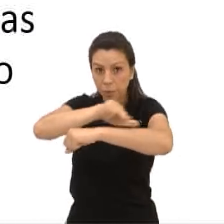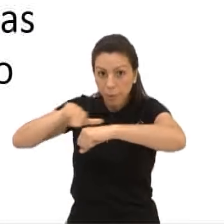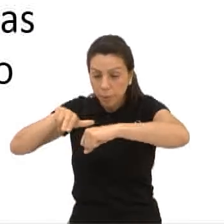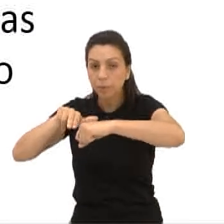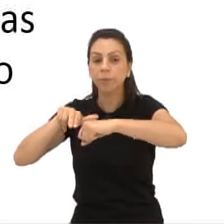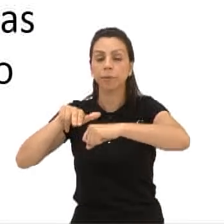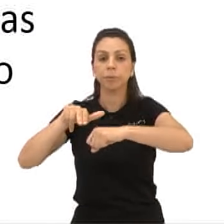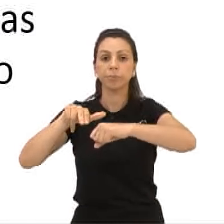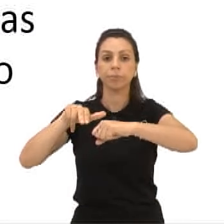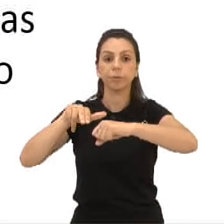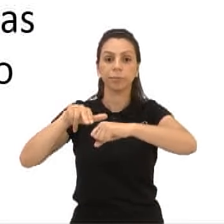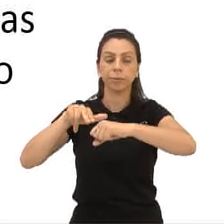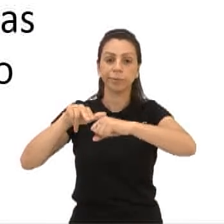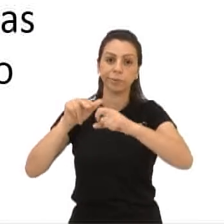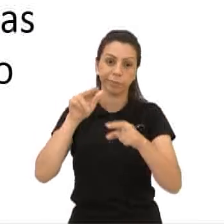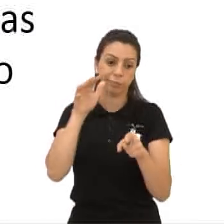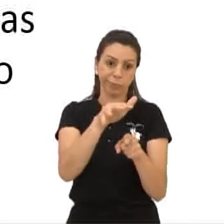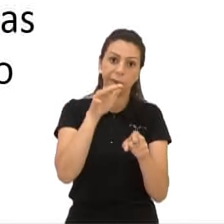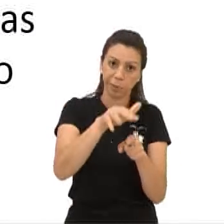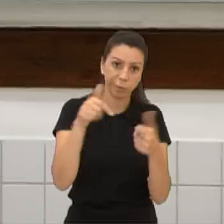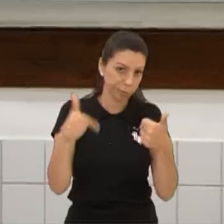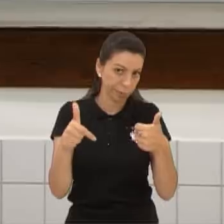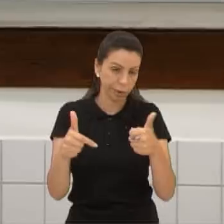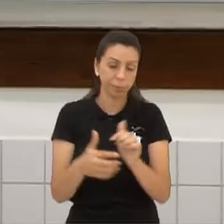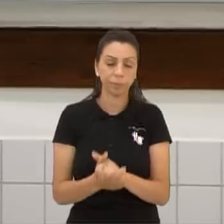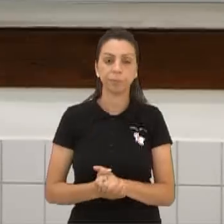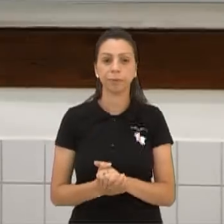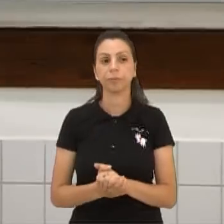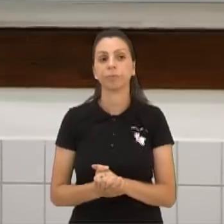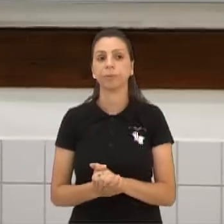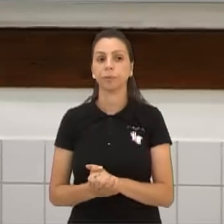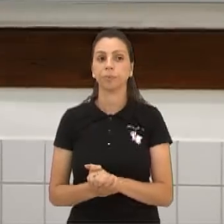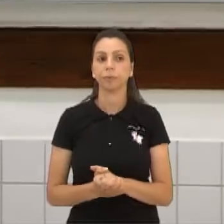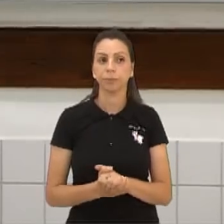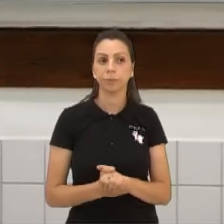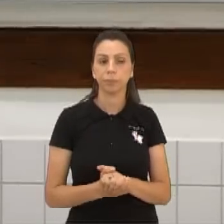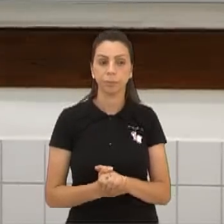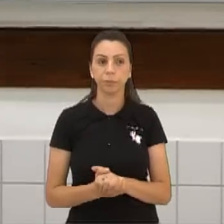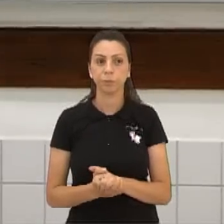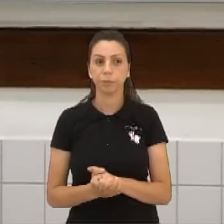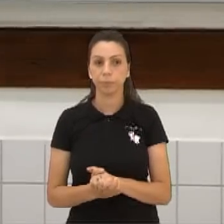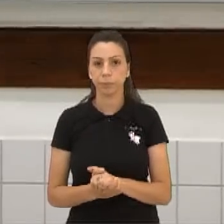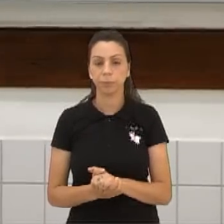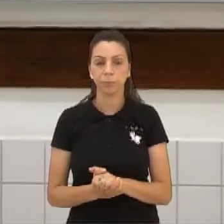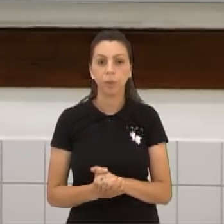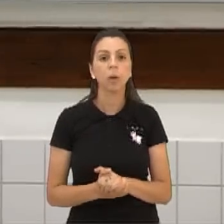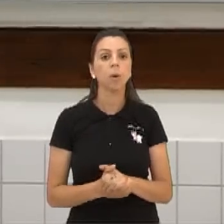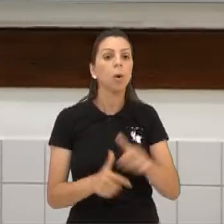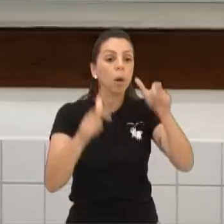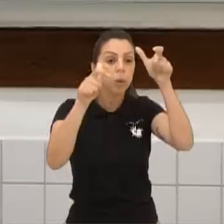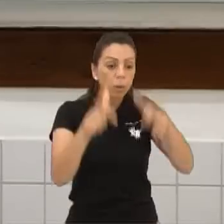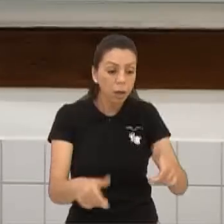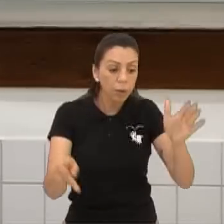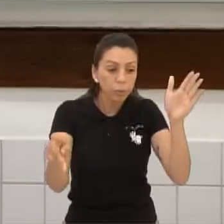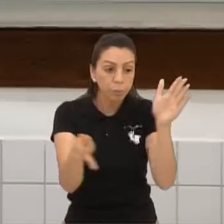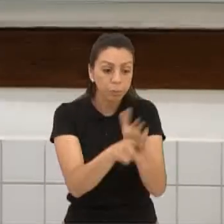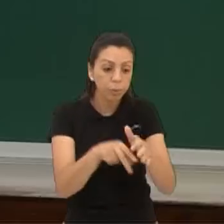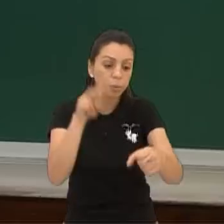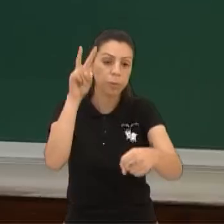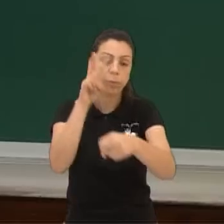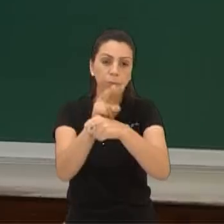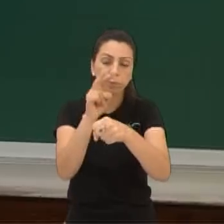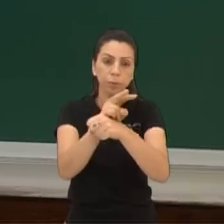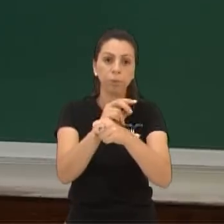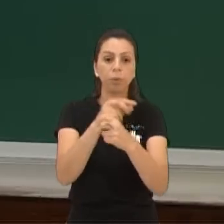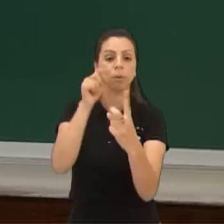desse local não seja afetada. Beleza? É isso que nós vamos ver na sequência. As unidades de conservação. Nós temos dois tipos de